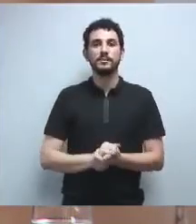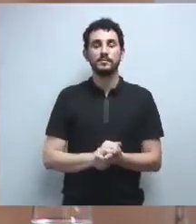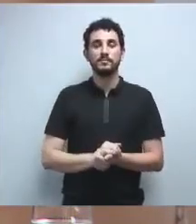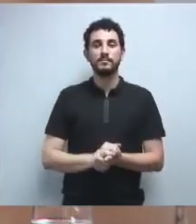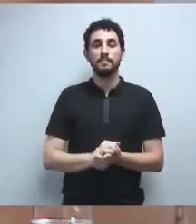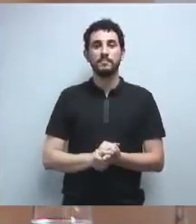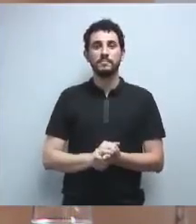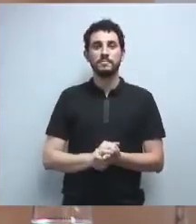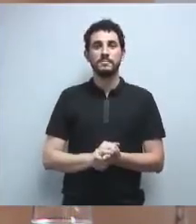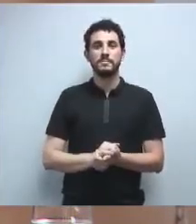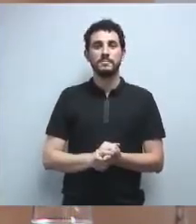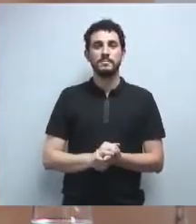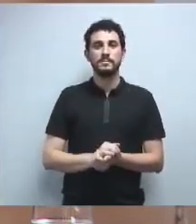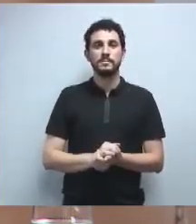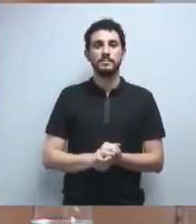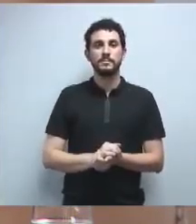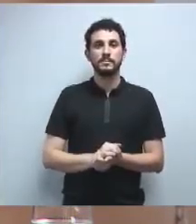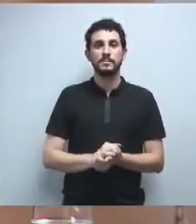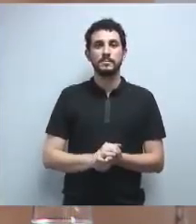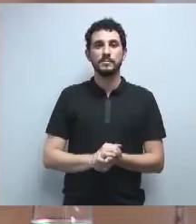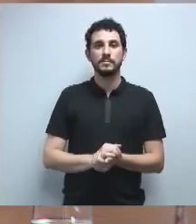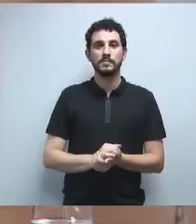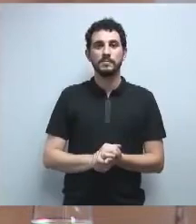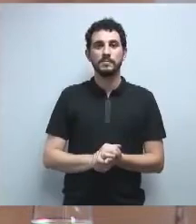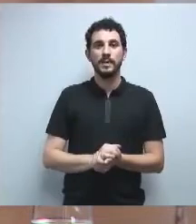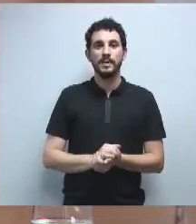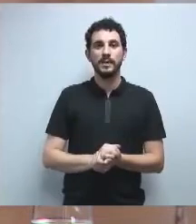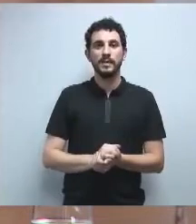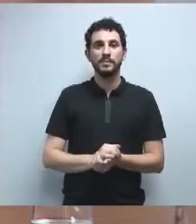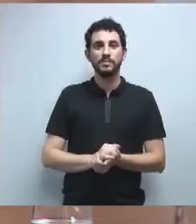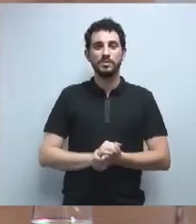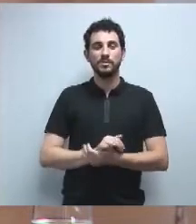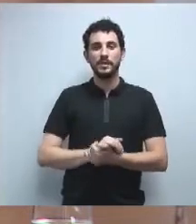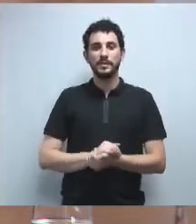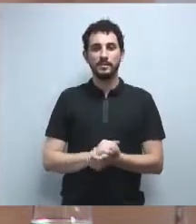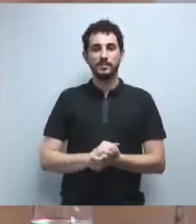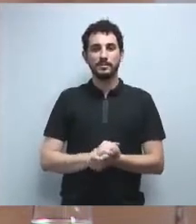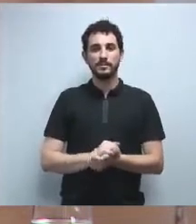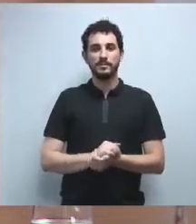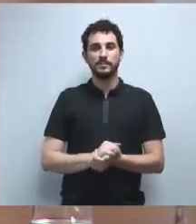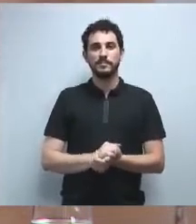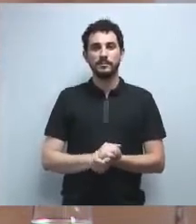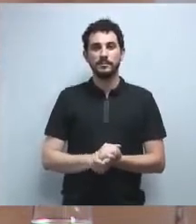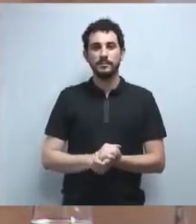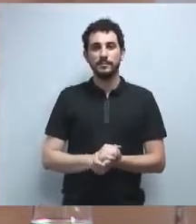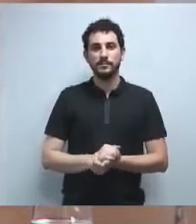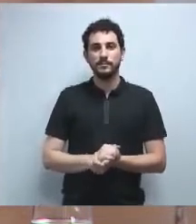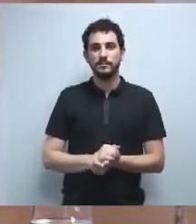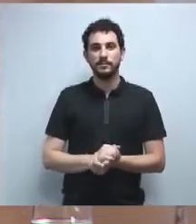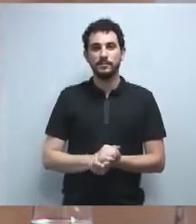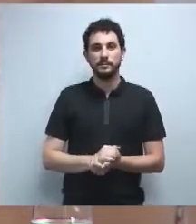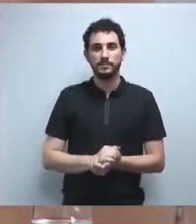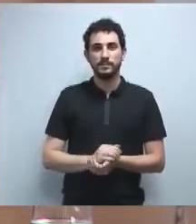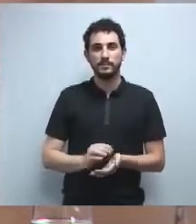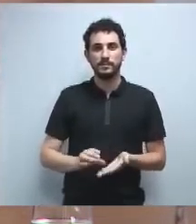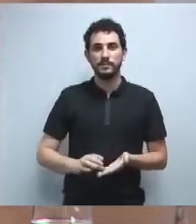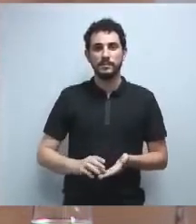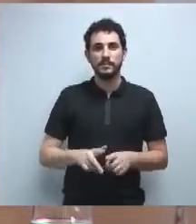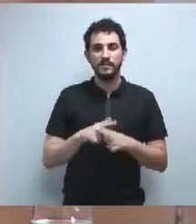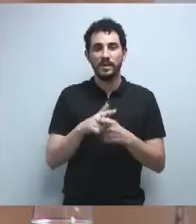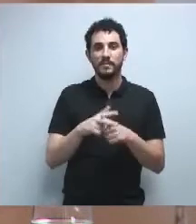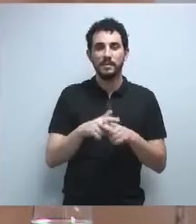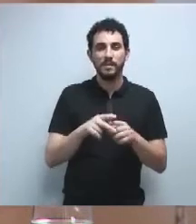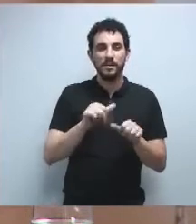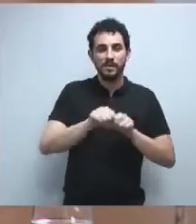e mecanismos de correção taí o conselho nacional do ministério público é um